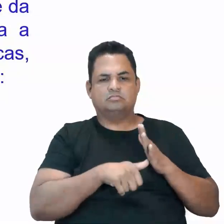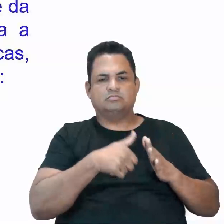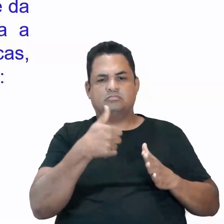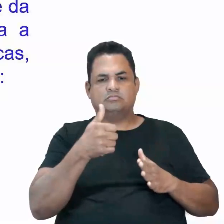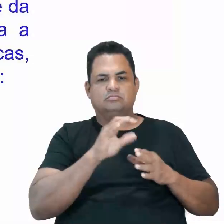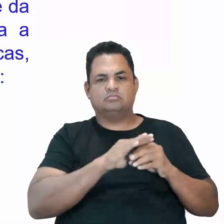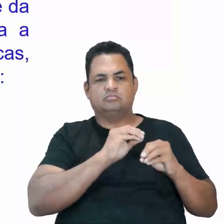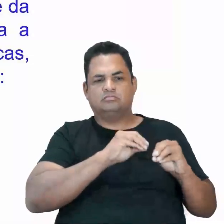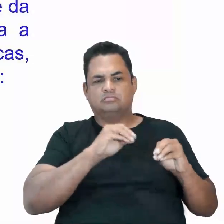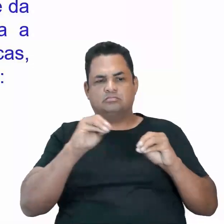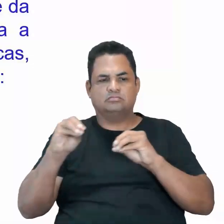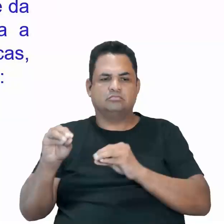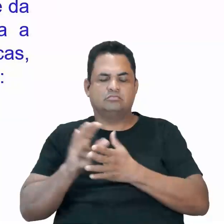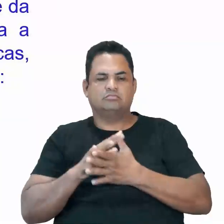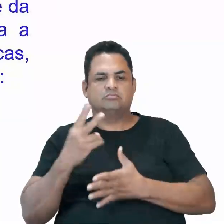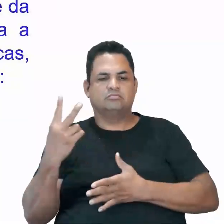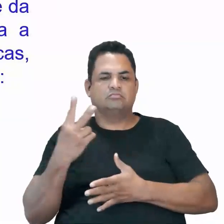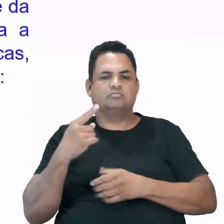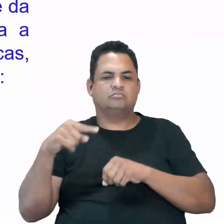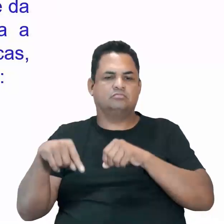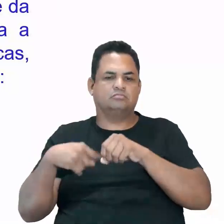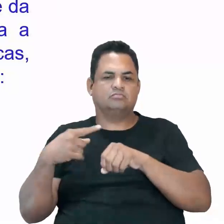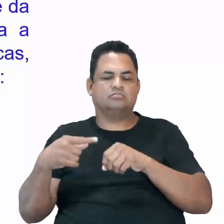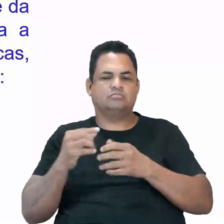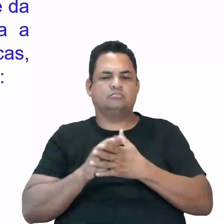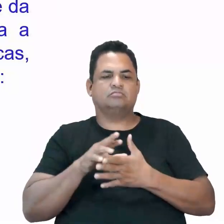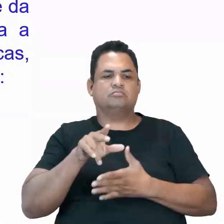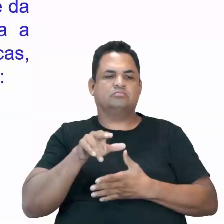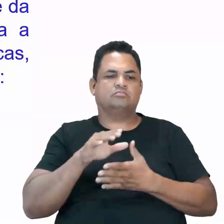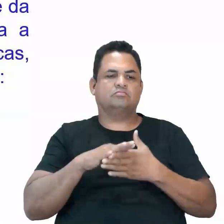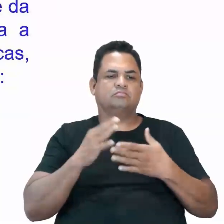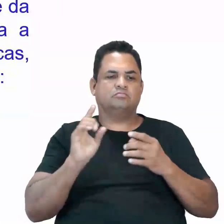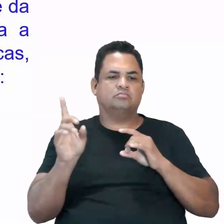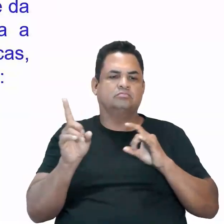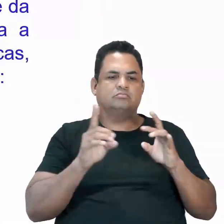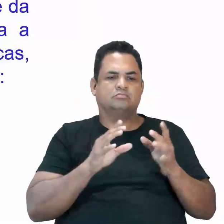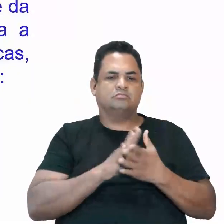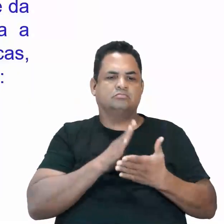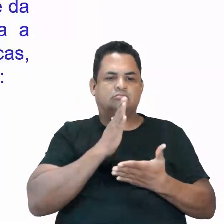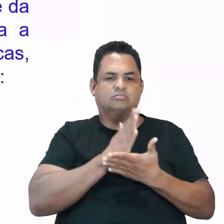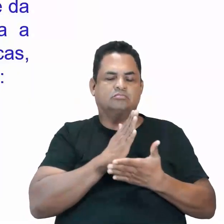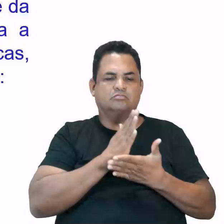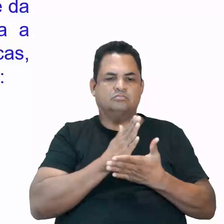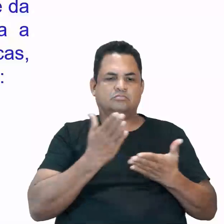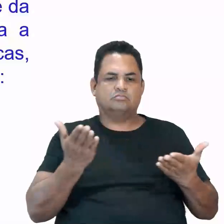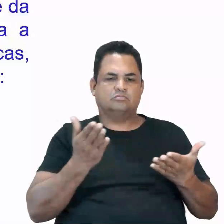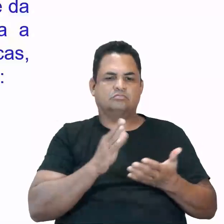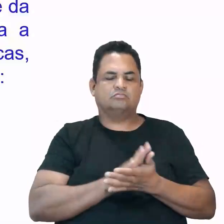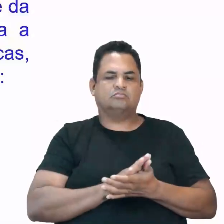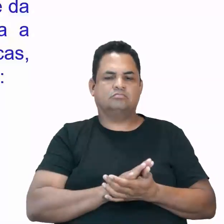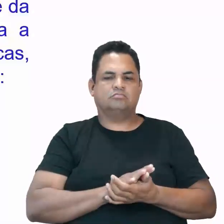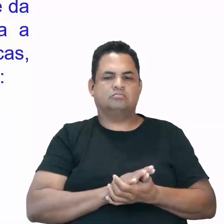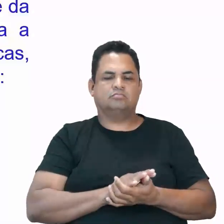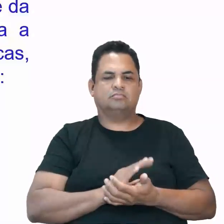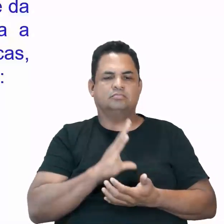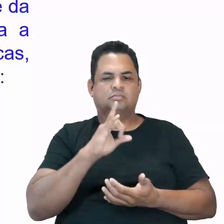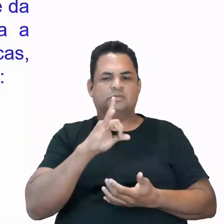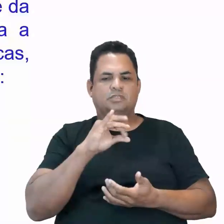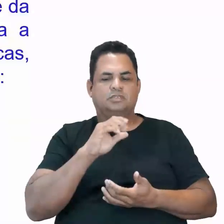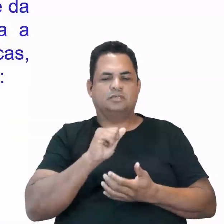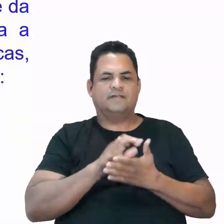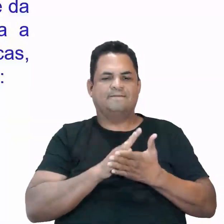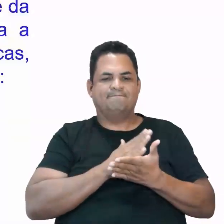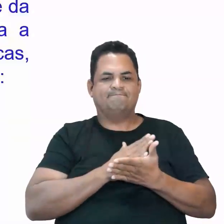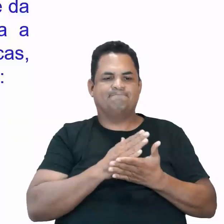será transferida para a segunda. Como as esferas são iguais, cada uma ficará com a metade das cargas. Como é